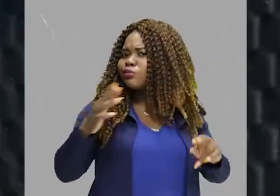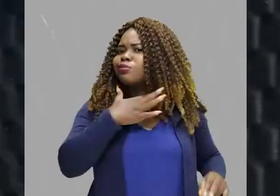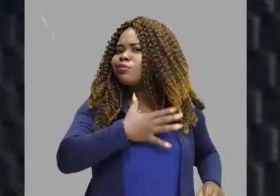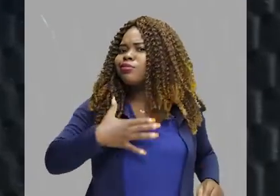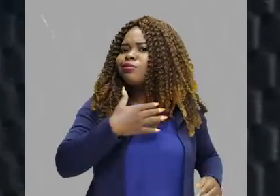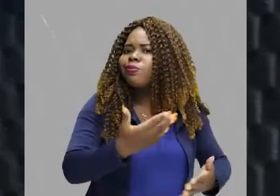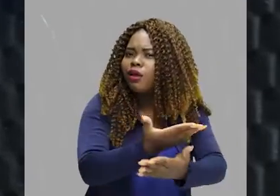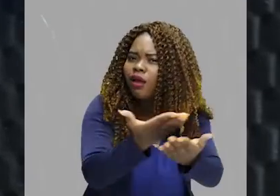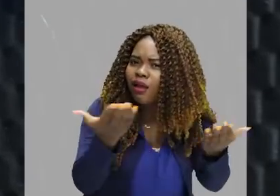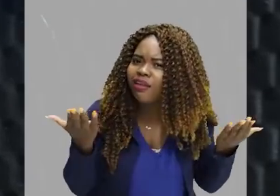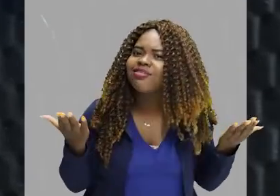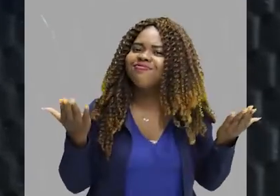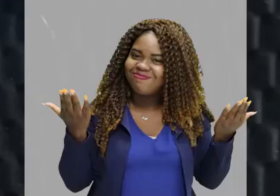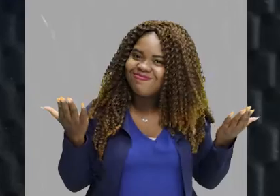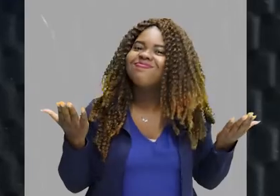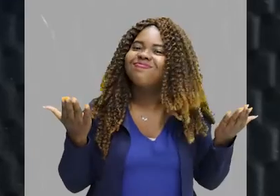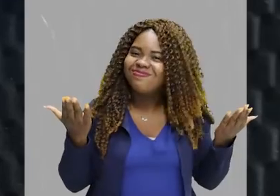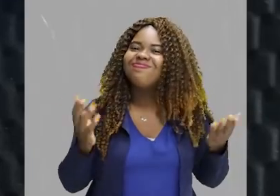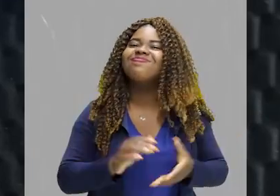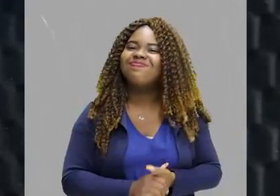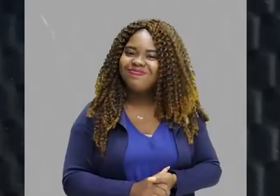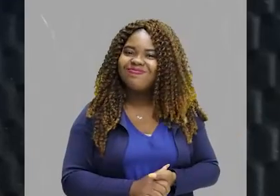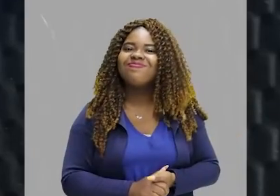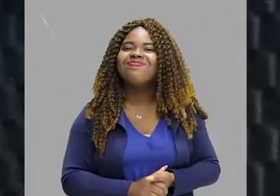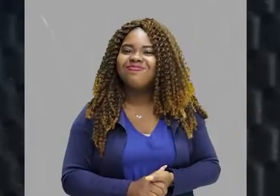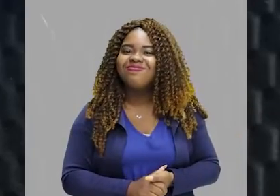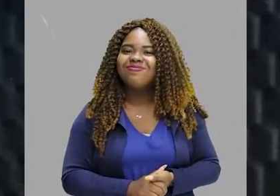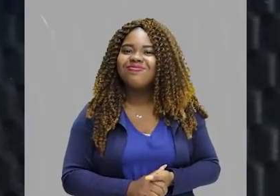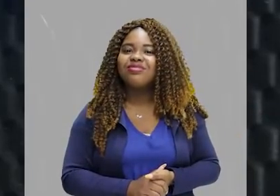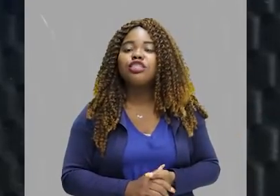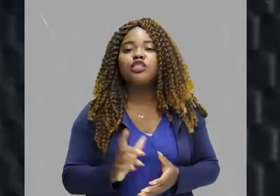sido boa e proveitosa para vocês e a gente já deixa aqui